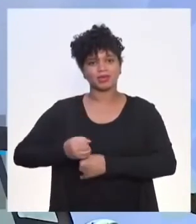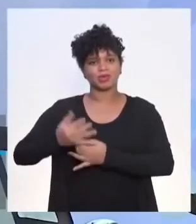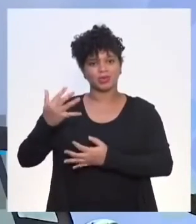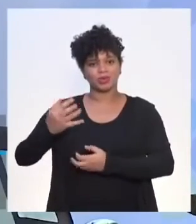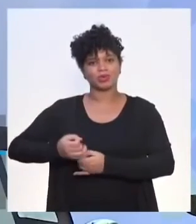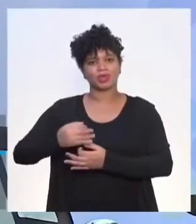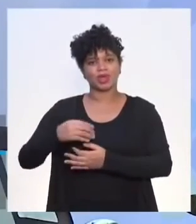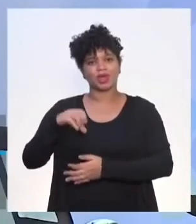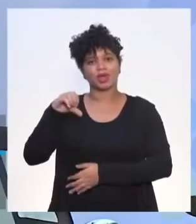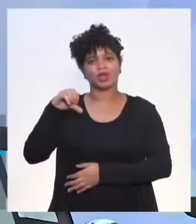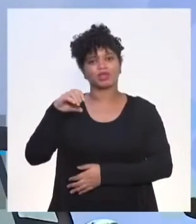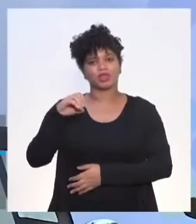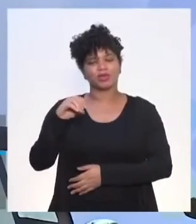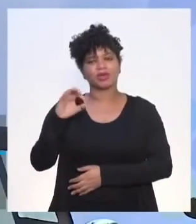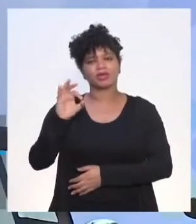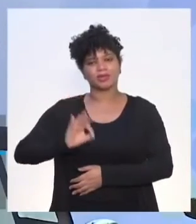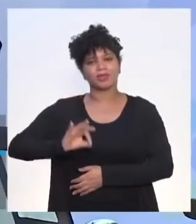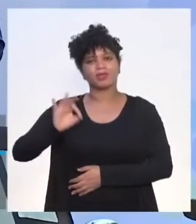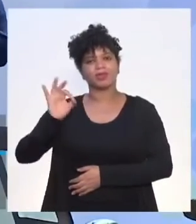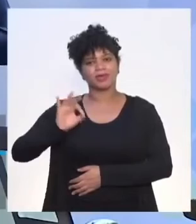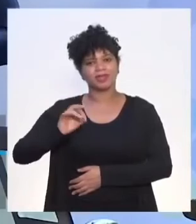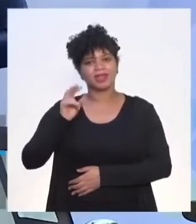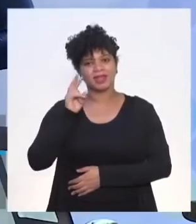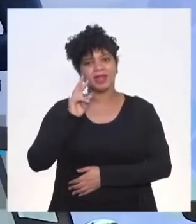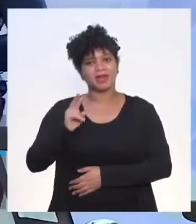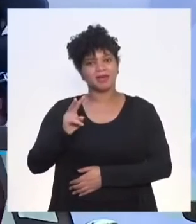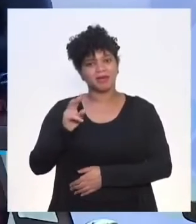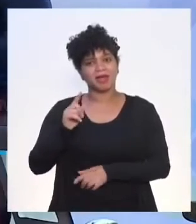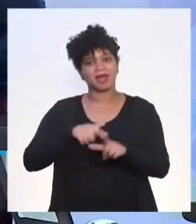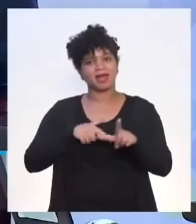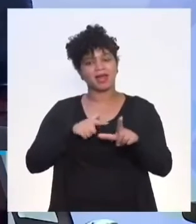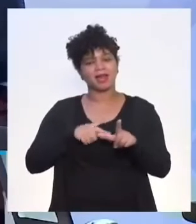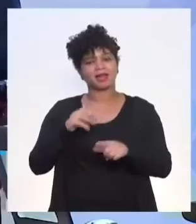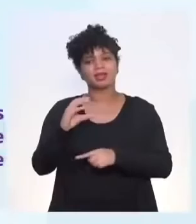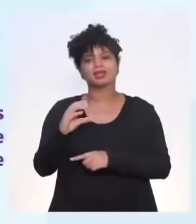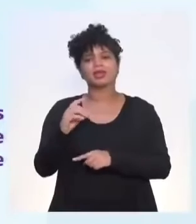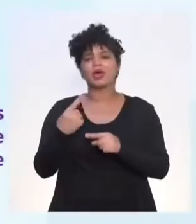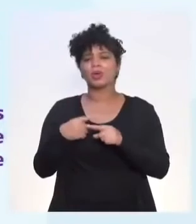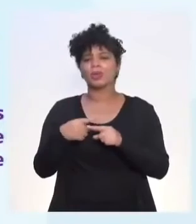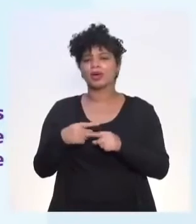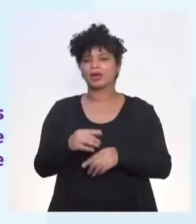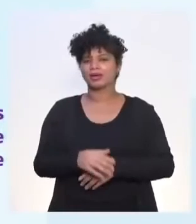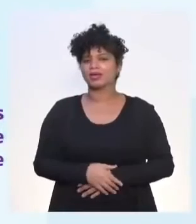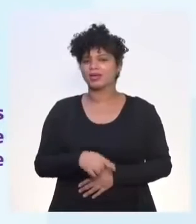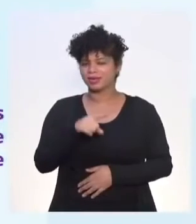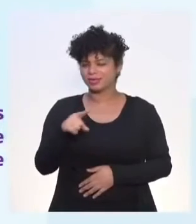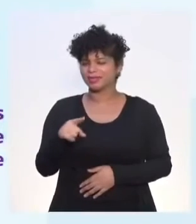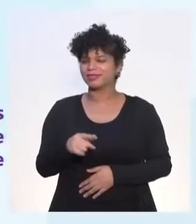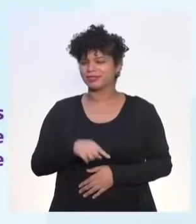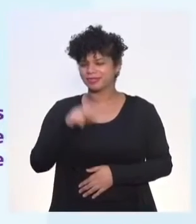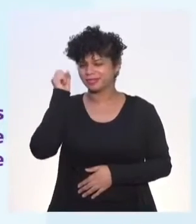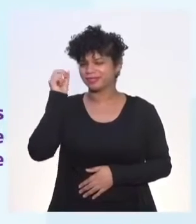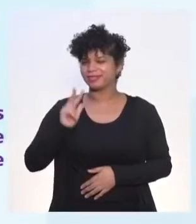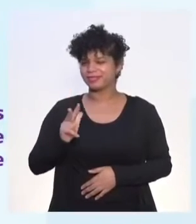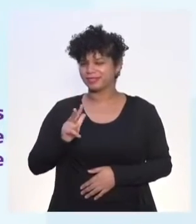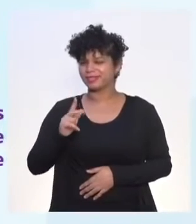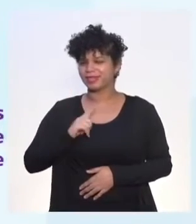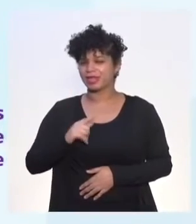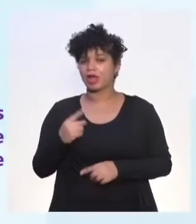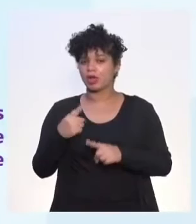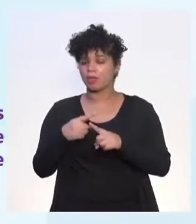professora, 90% foram na letra C. Vamos ver por quê? Ô, galerinha esperta, letra C.